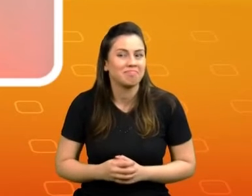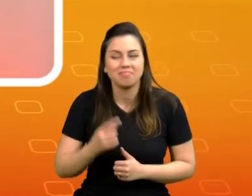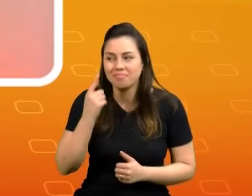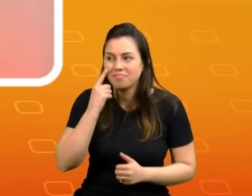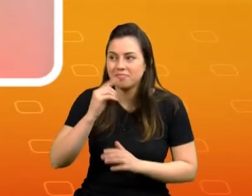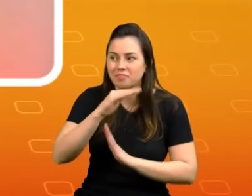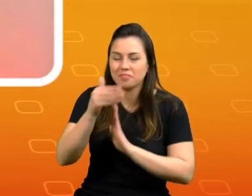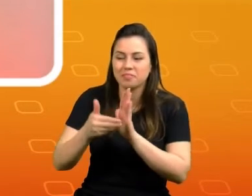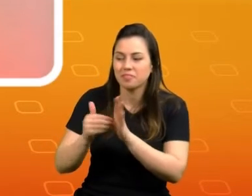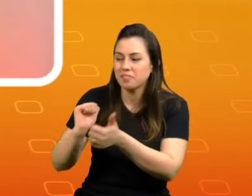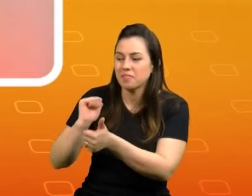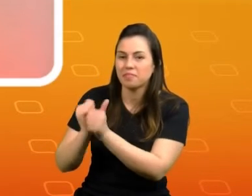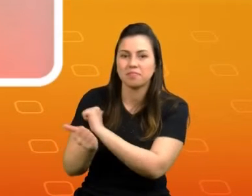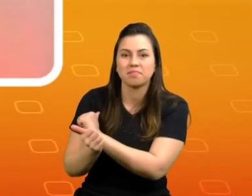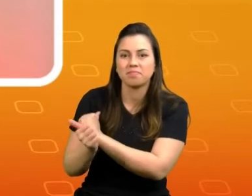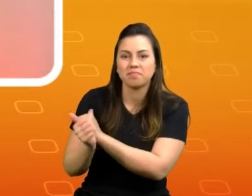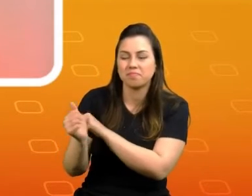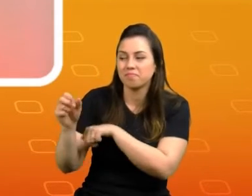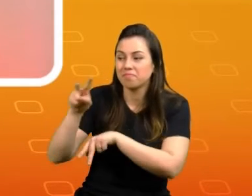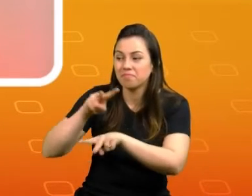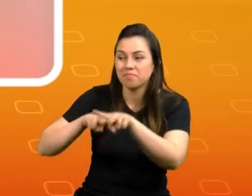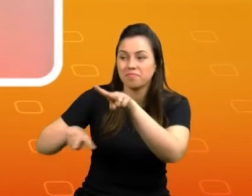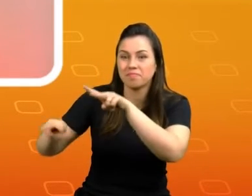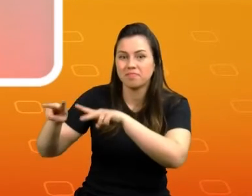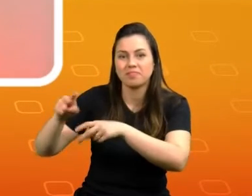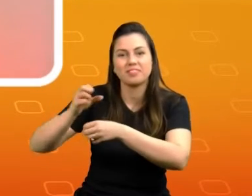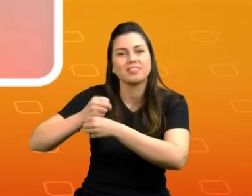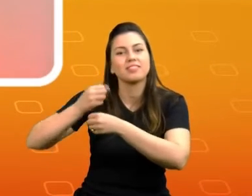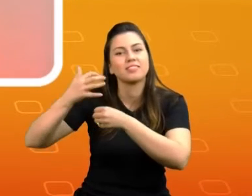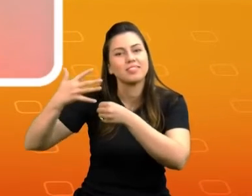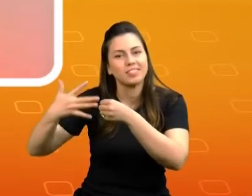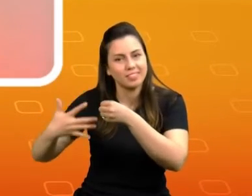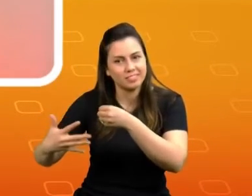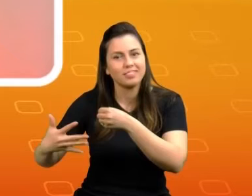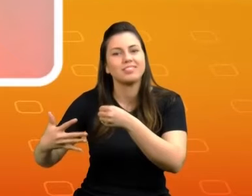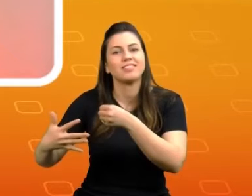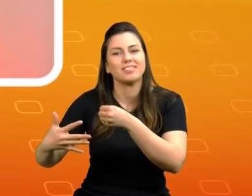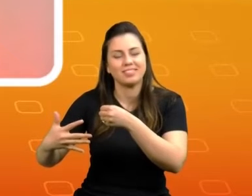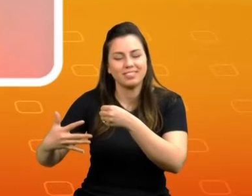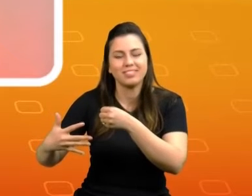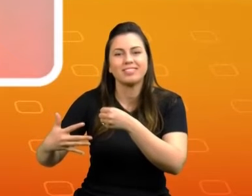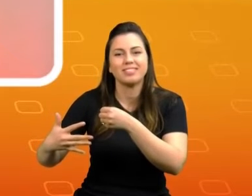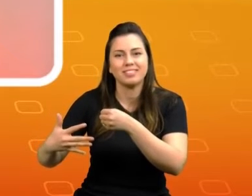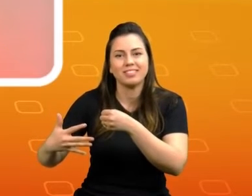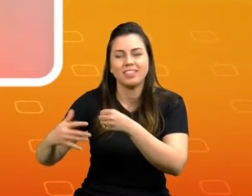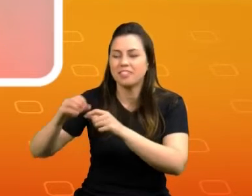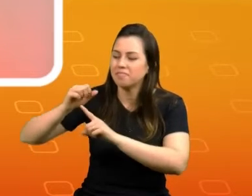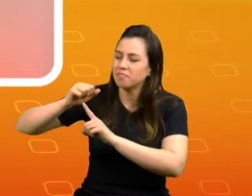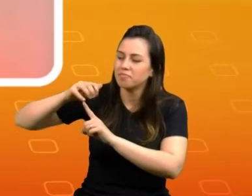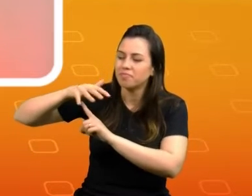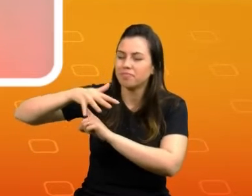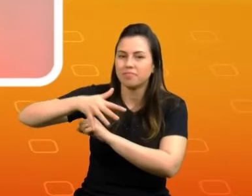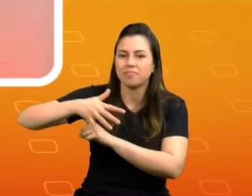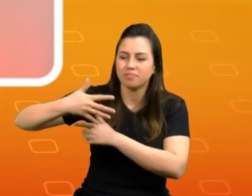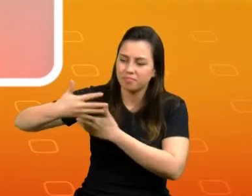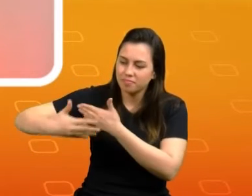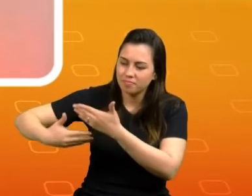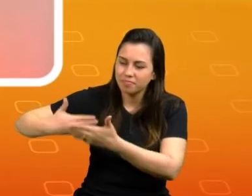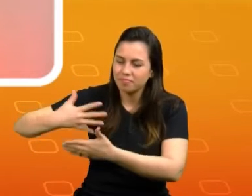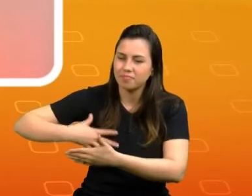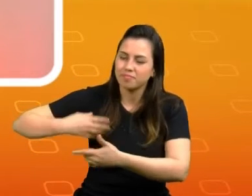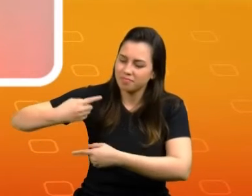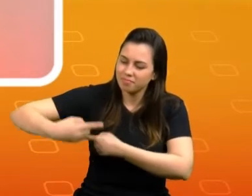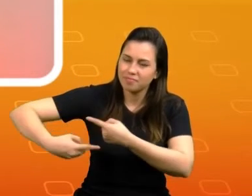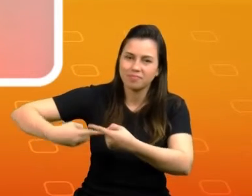todos os nossos esportes como conteúdos e como é transmissões que durem por gerações